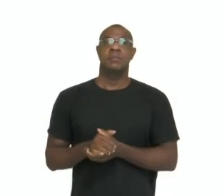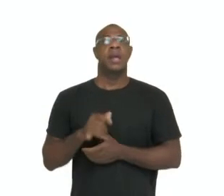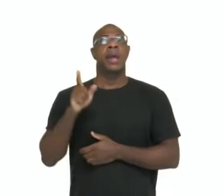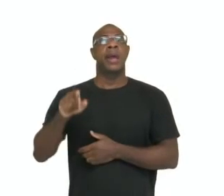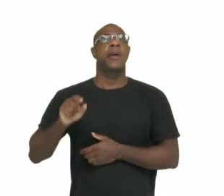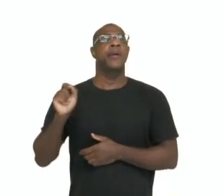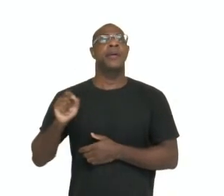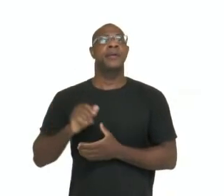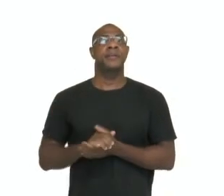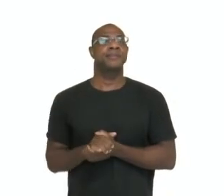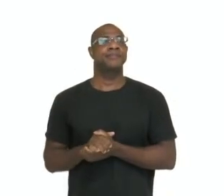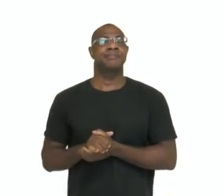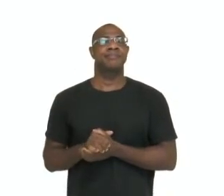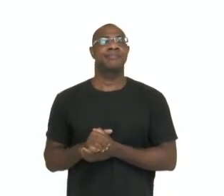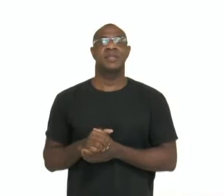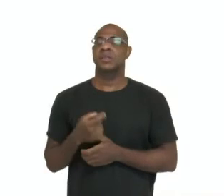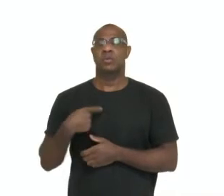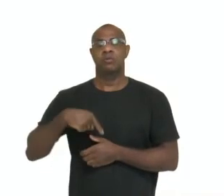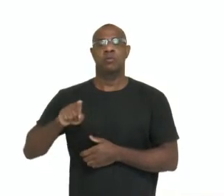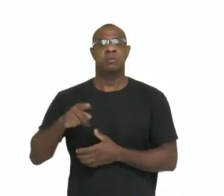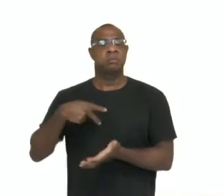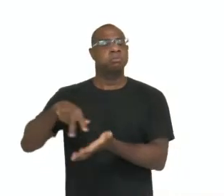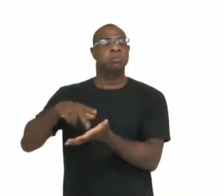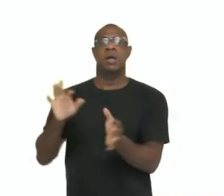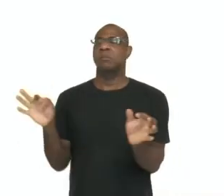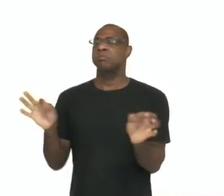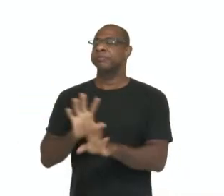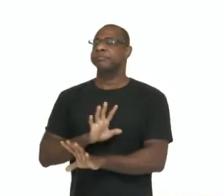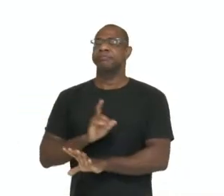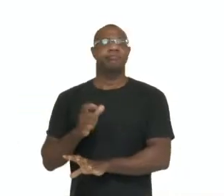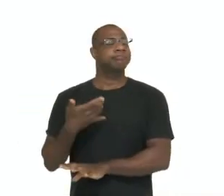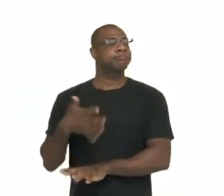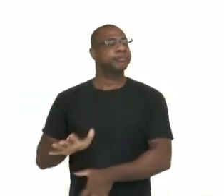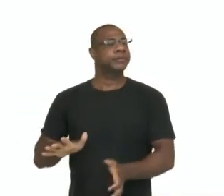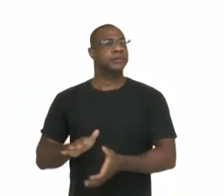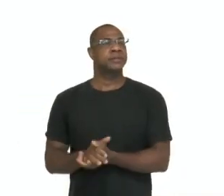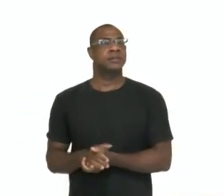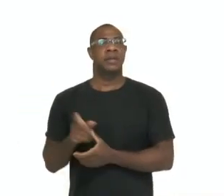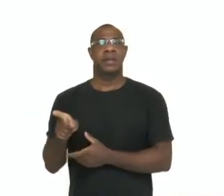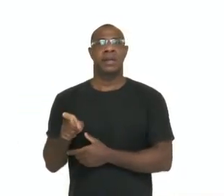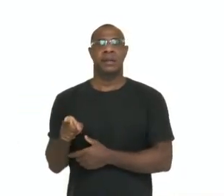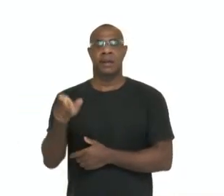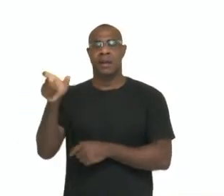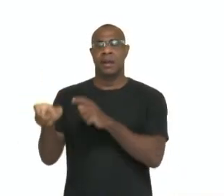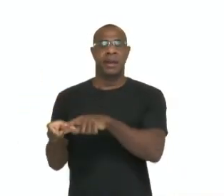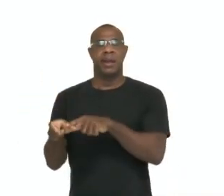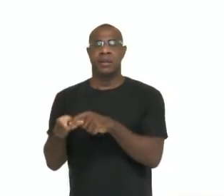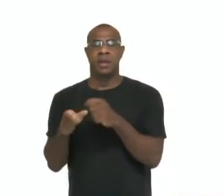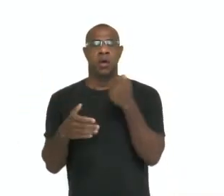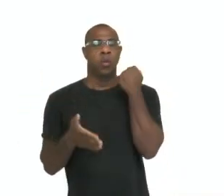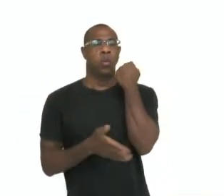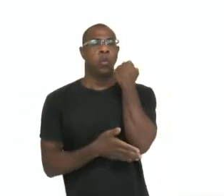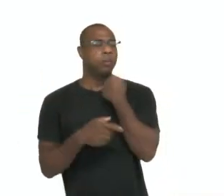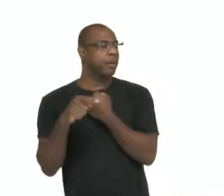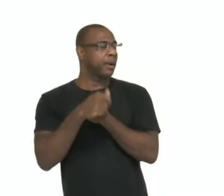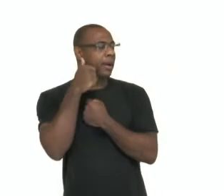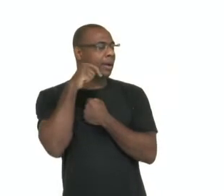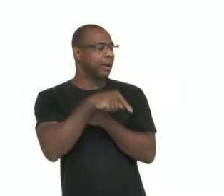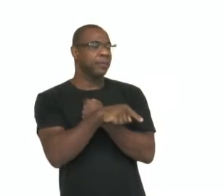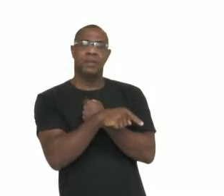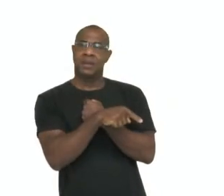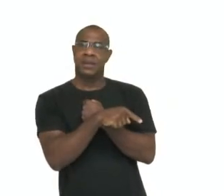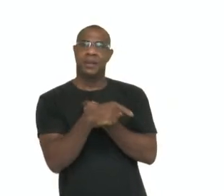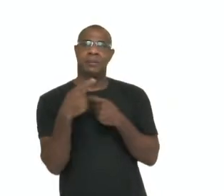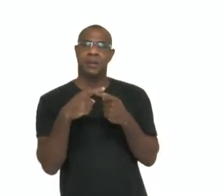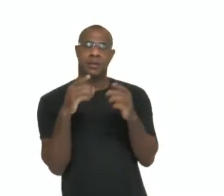quê? Não ir mais ao baile. E, por fim, ele culpa a Capitu por sua desconfiança, justificando que